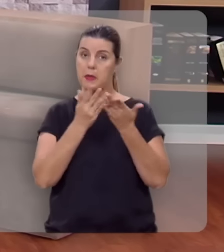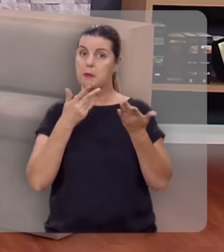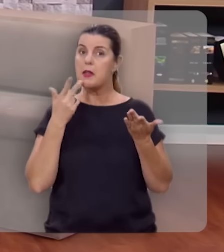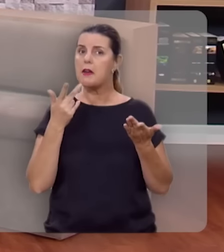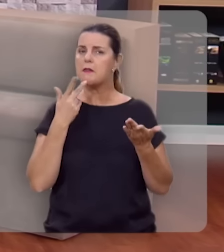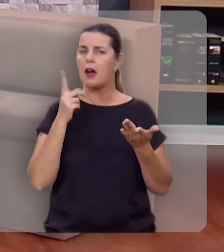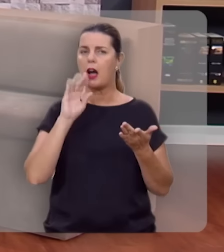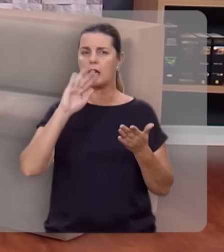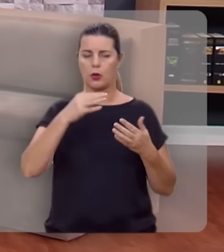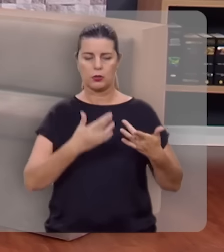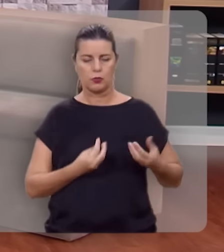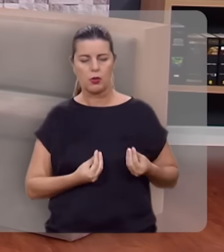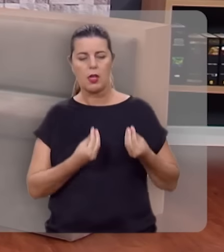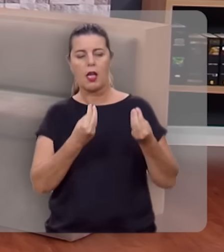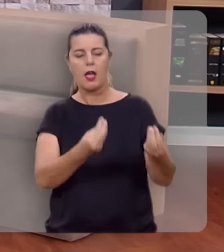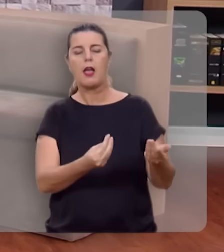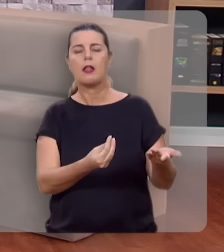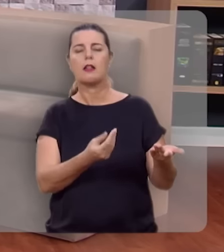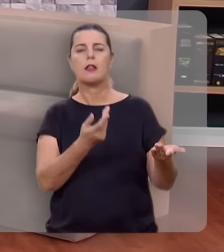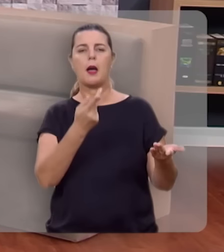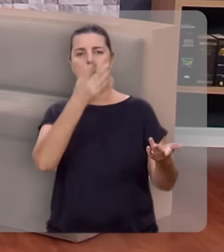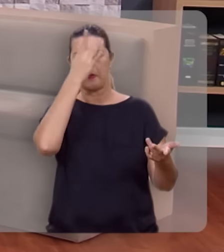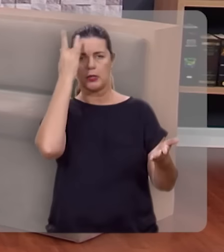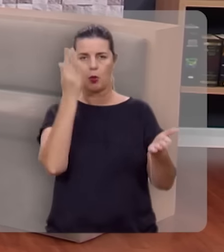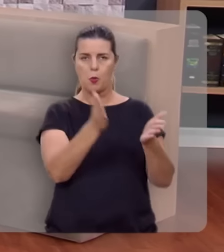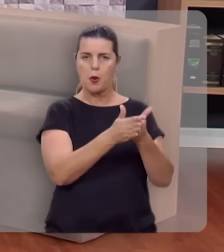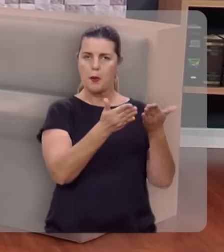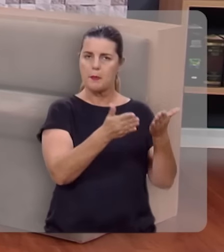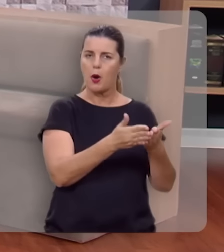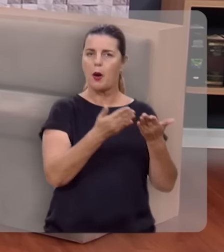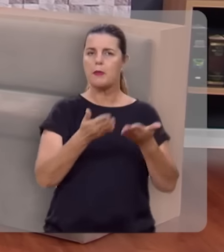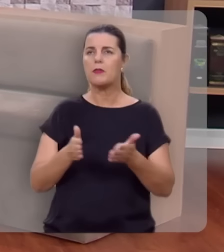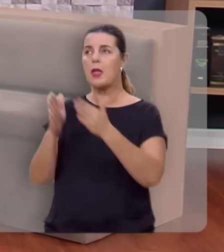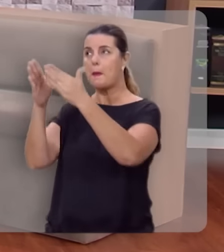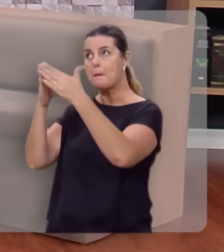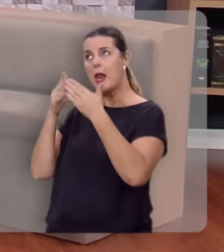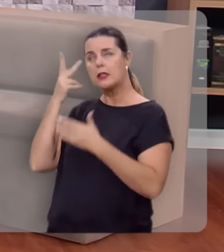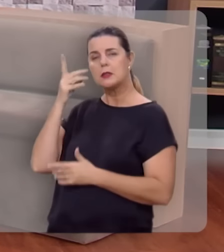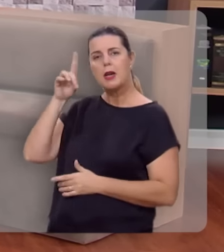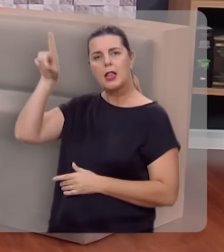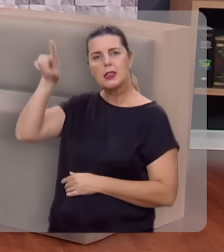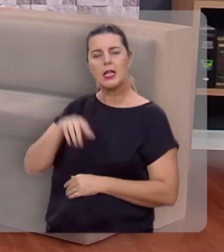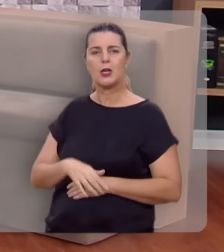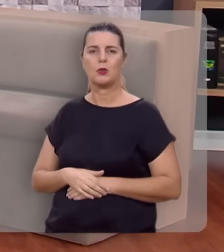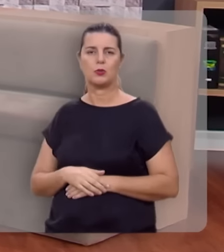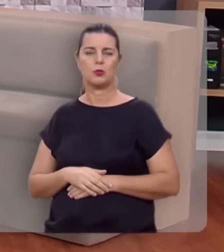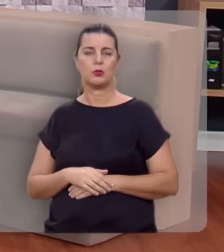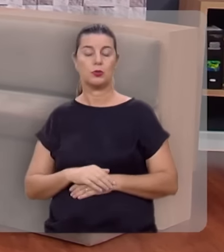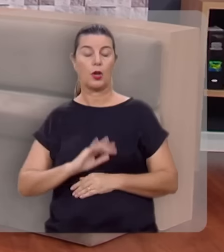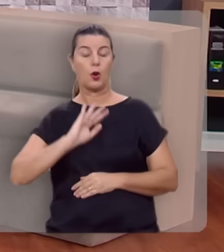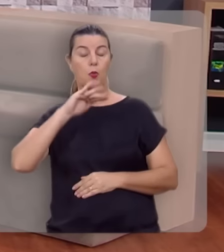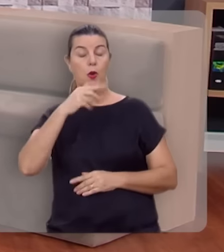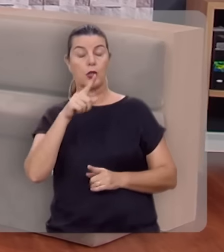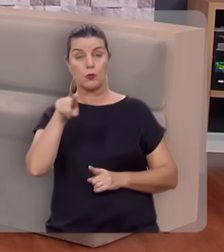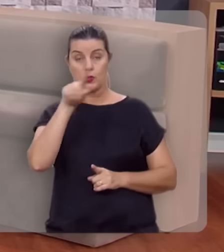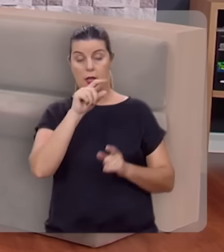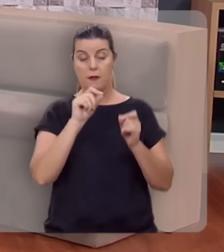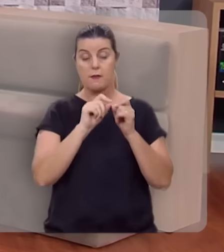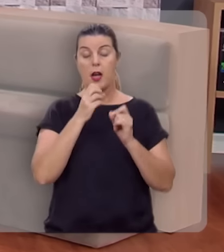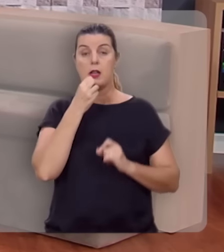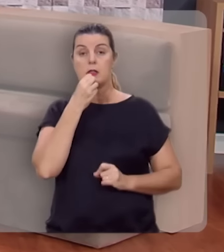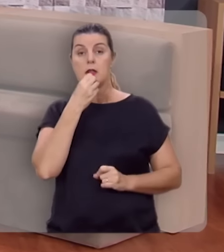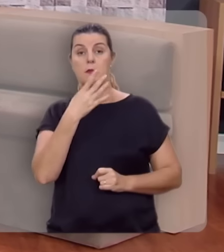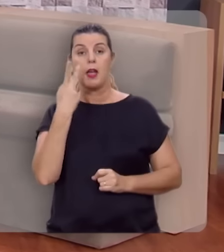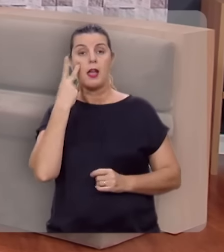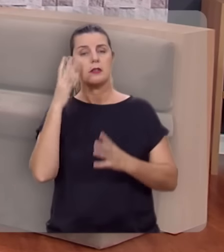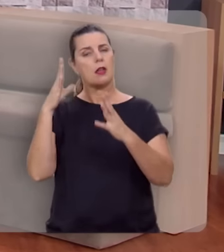Bíblia diz que quando você dá ao pobre, você empresta a Deus. A Bíblia diz que quando você faz o bem, você